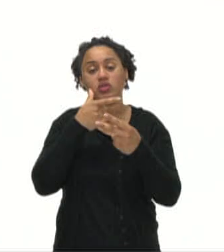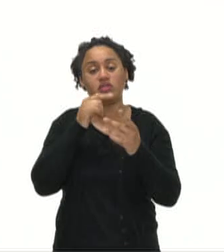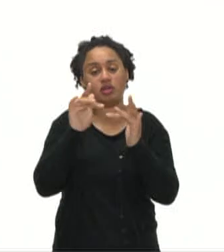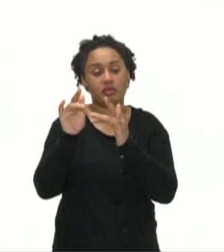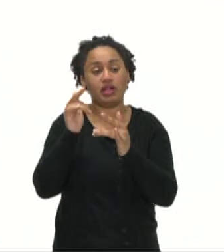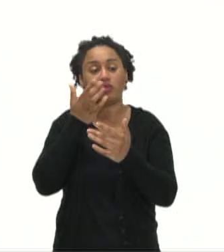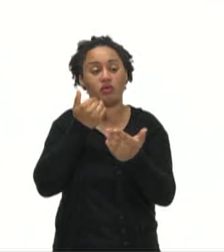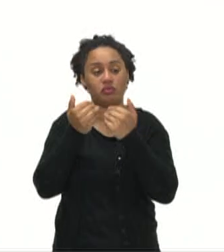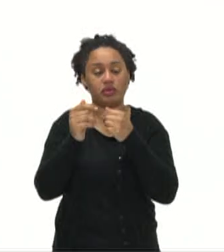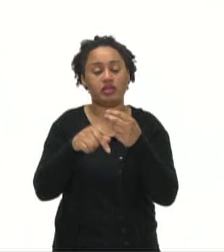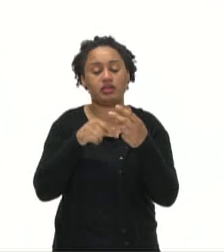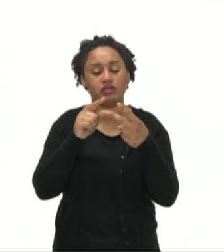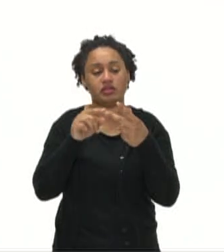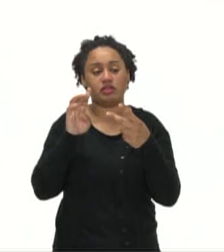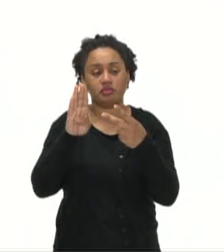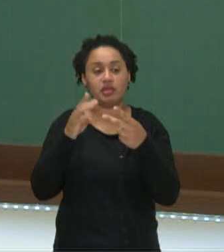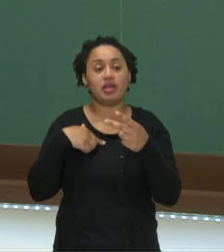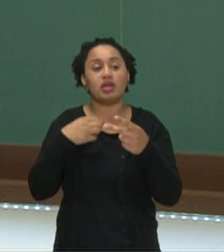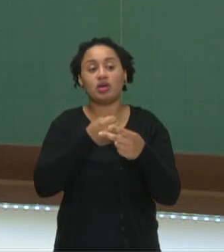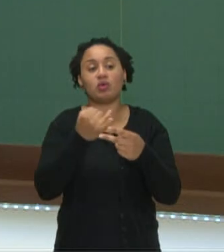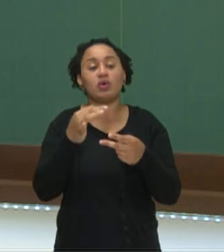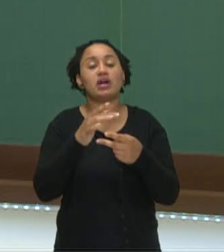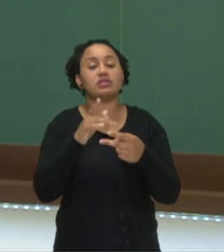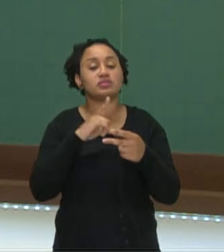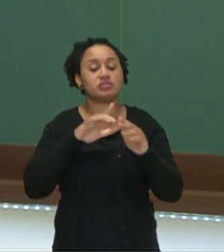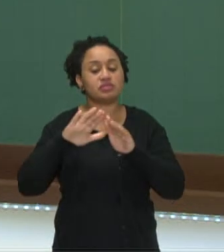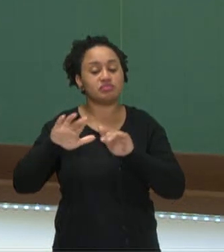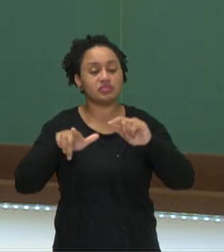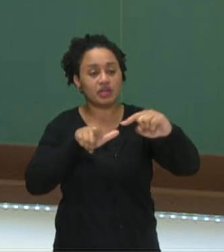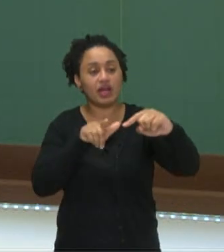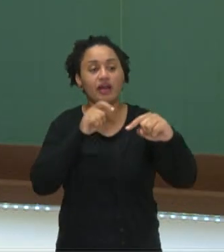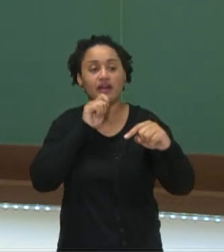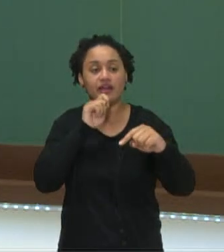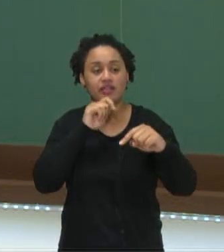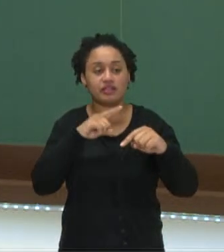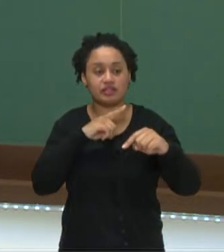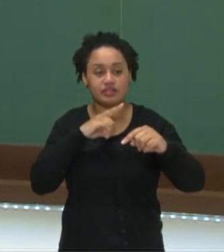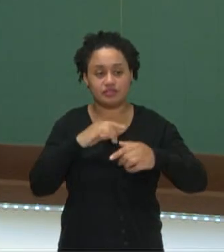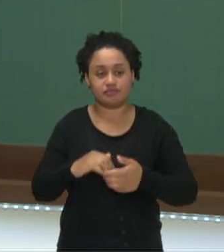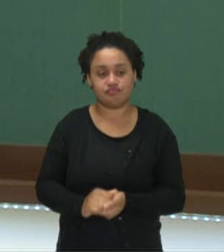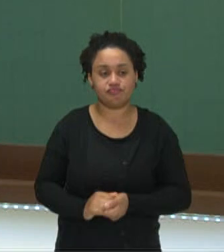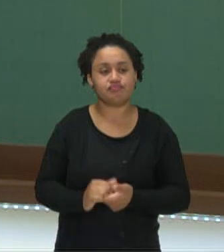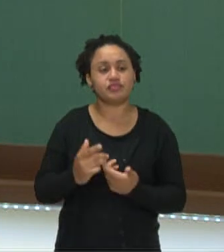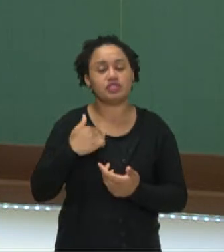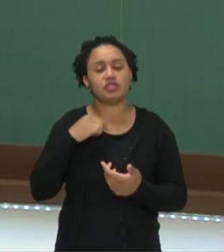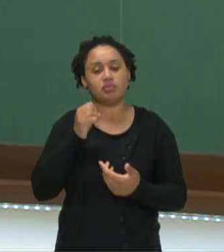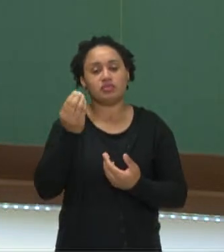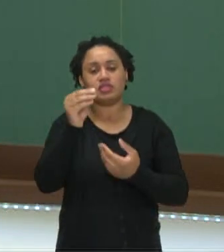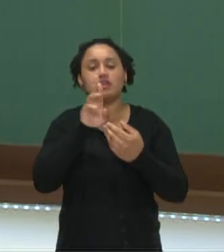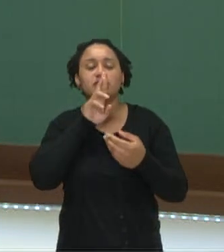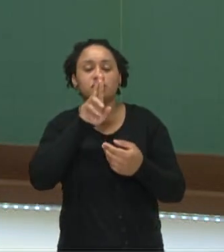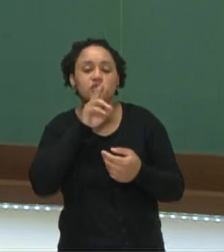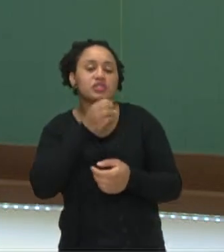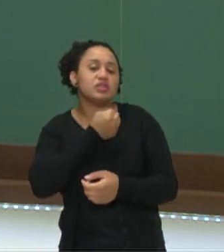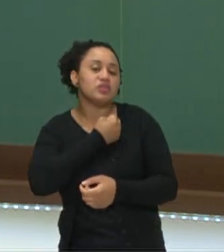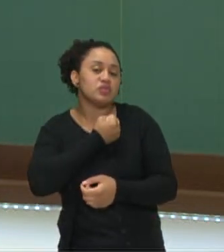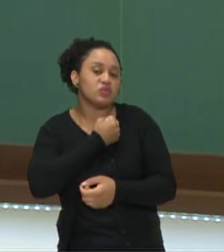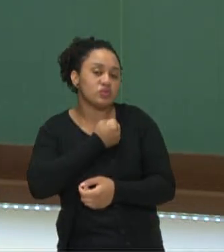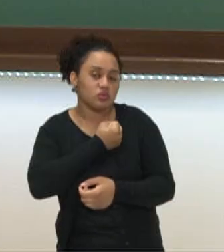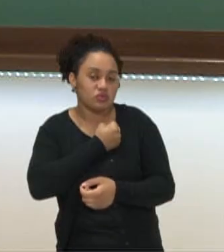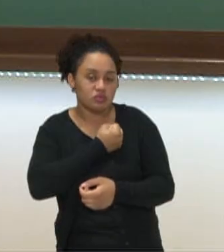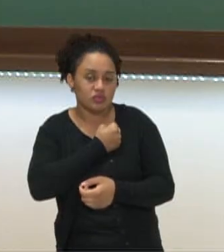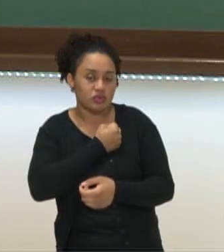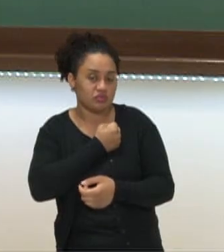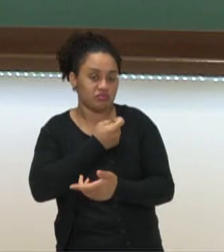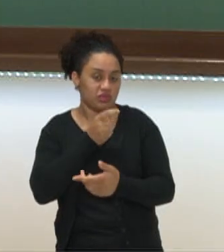B, quantos pedaços restaram? Então aqui, só para você colocar um número que responde a essas perguntinhas.